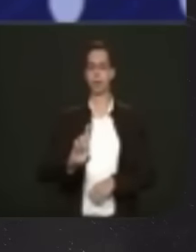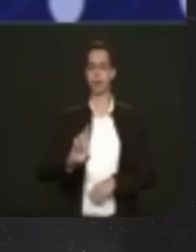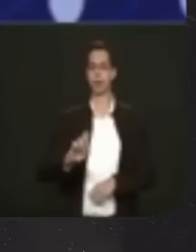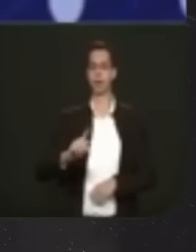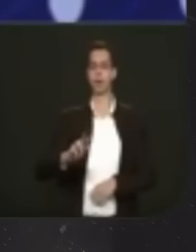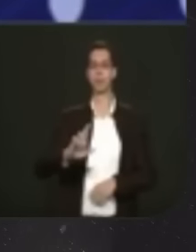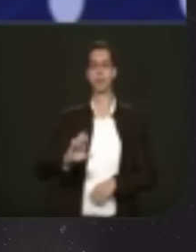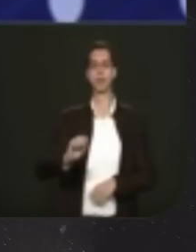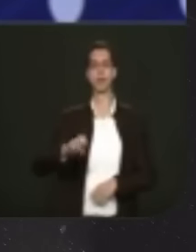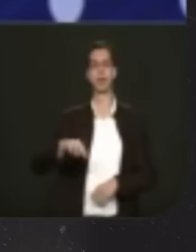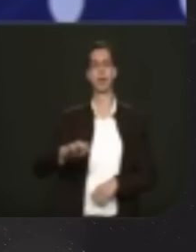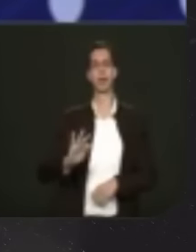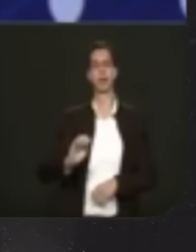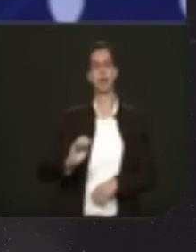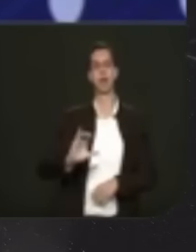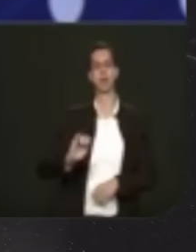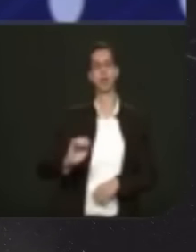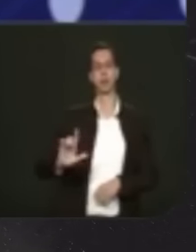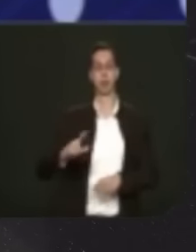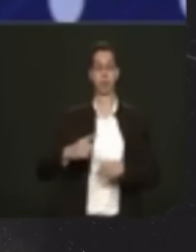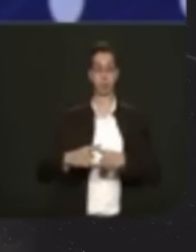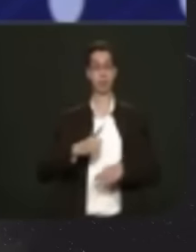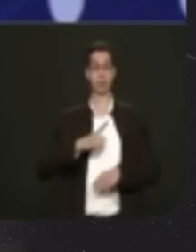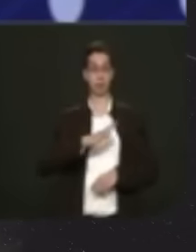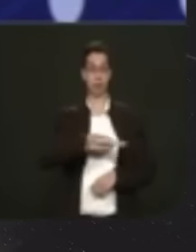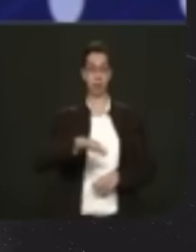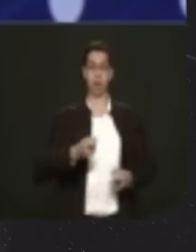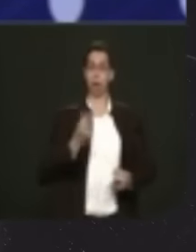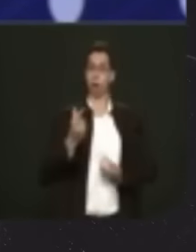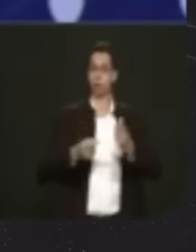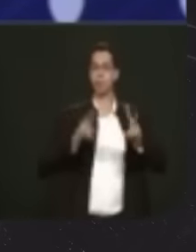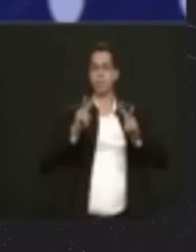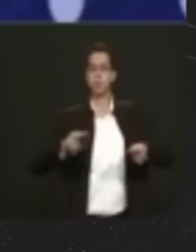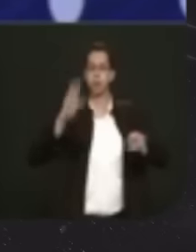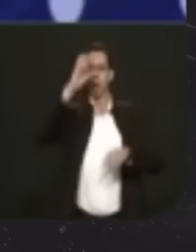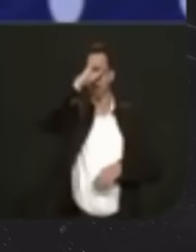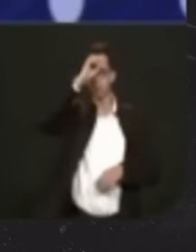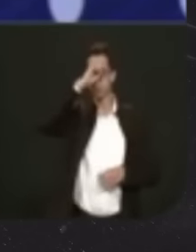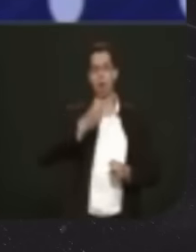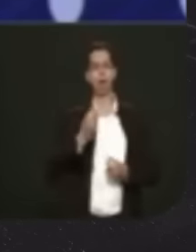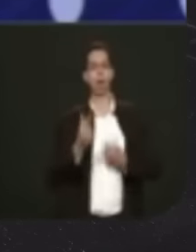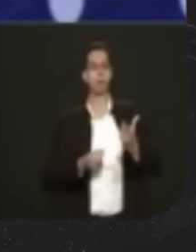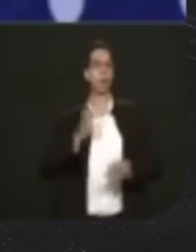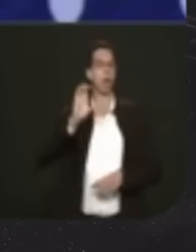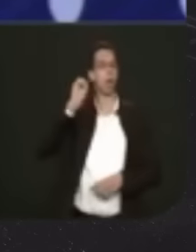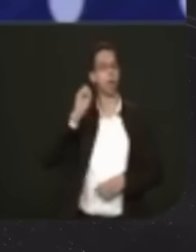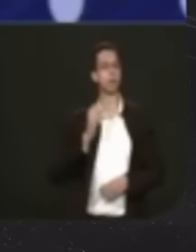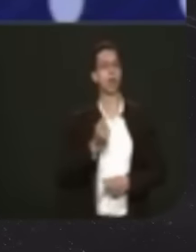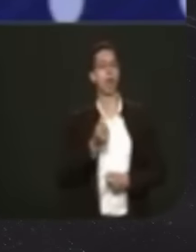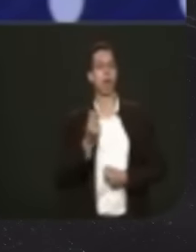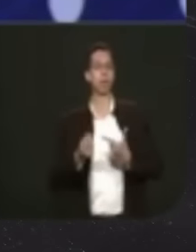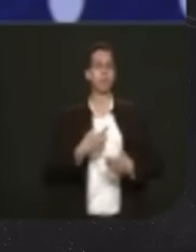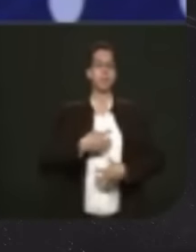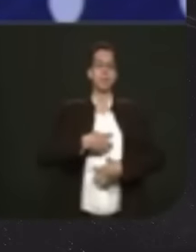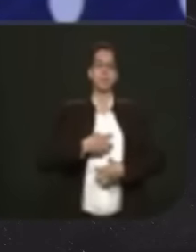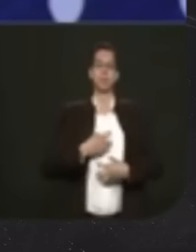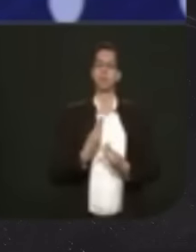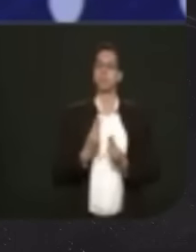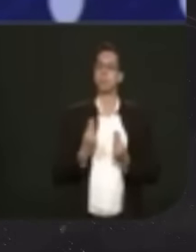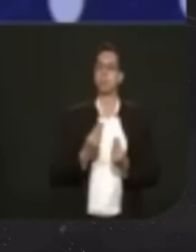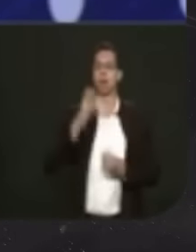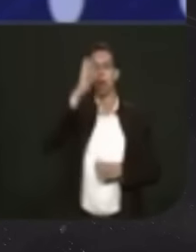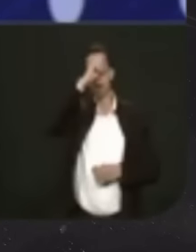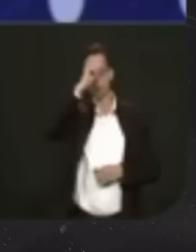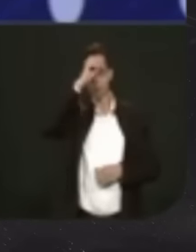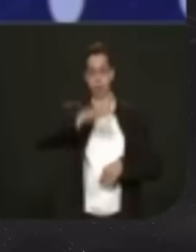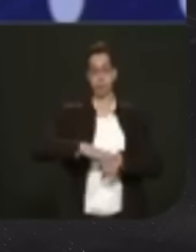crianças que aprendem mais o sistema auditivo outras no visual outr no sinestésico então assim a gente vai treinar esses professores e vocês vão